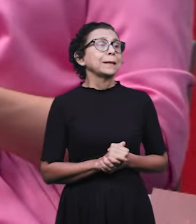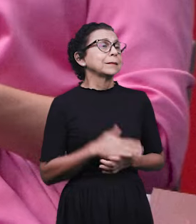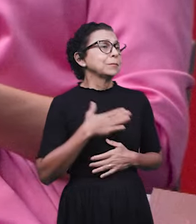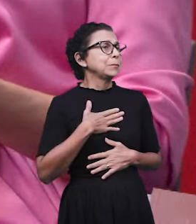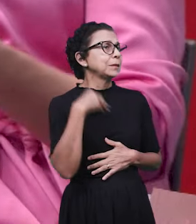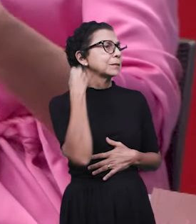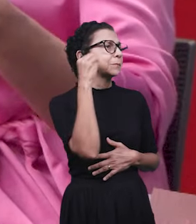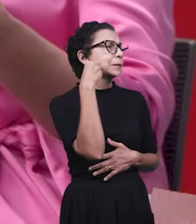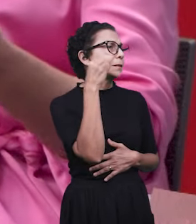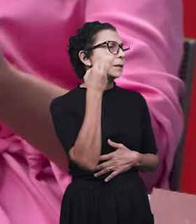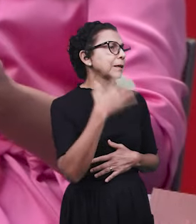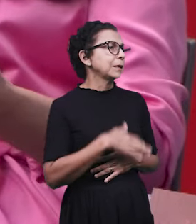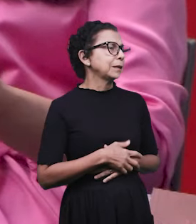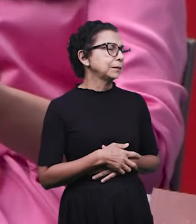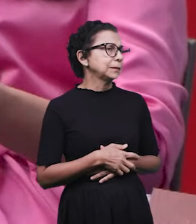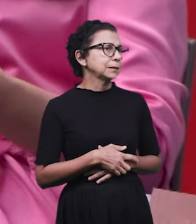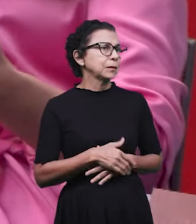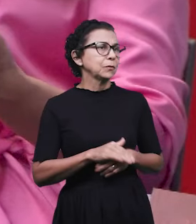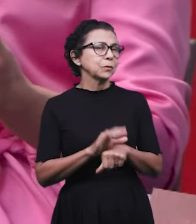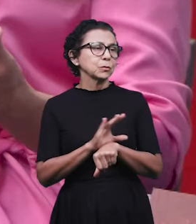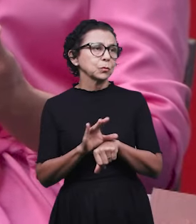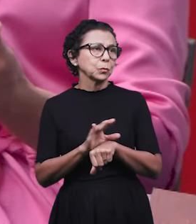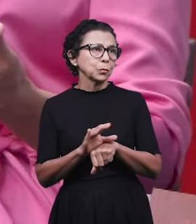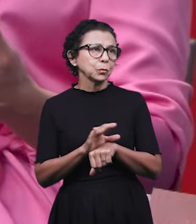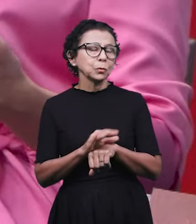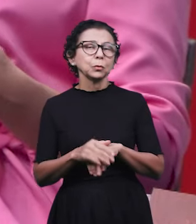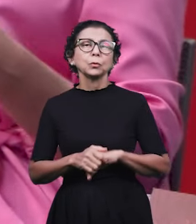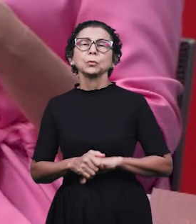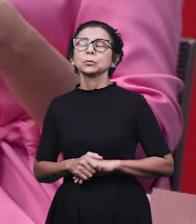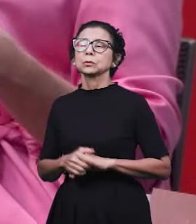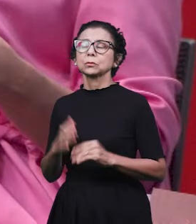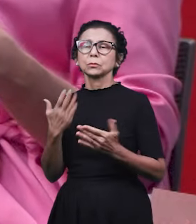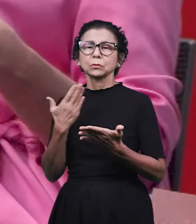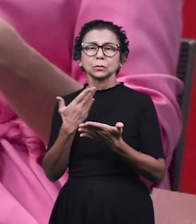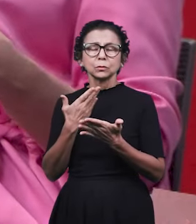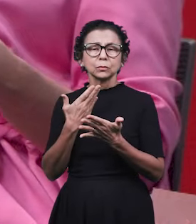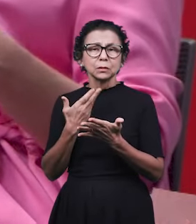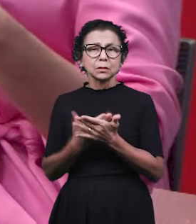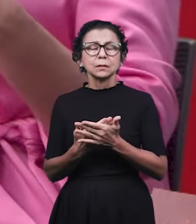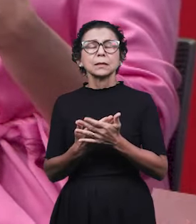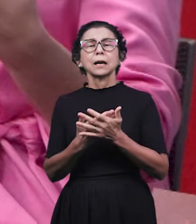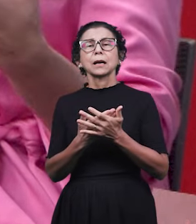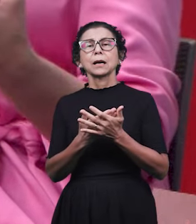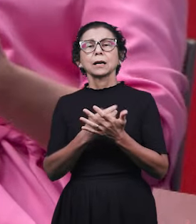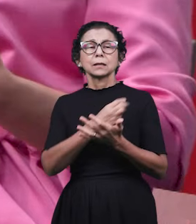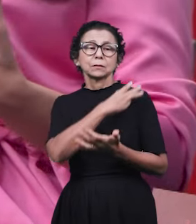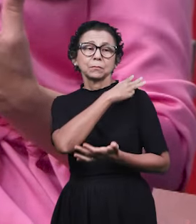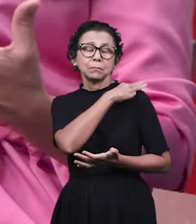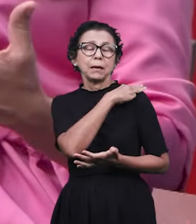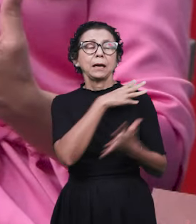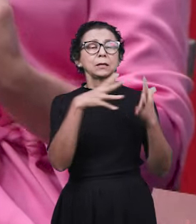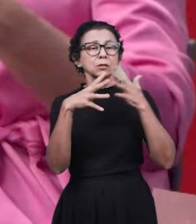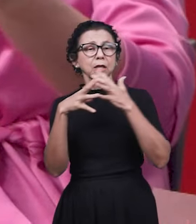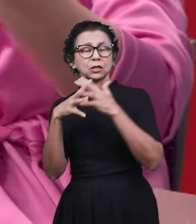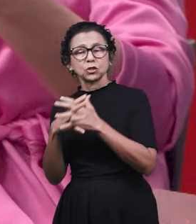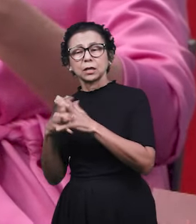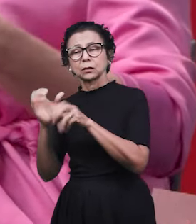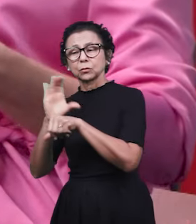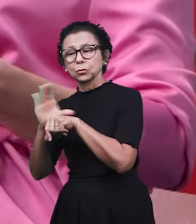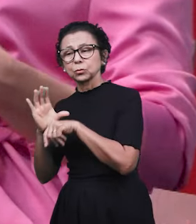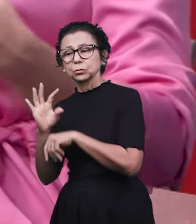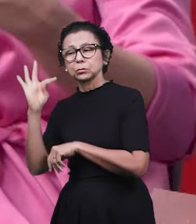de edificações e já pude começar a trabalhar no ensino médio. Para mim foi muito importante conhecer as demandas do mercado de trabalho,